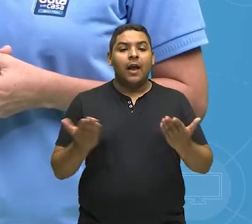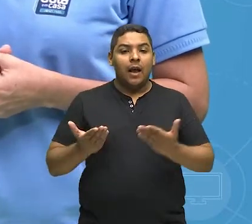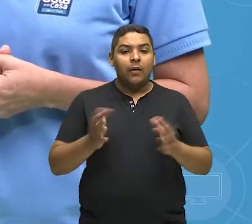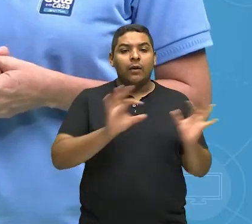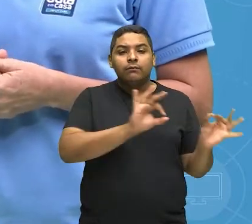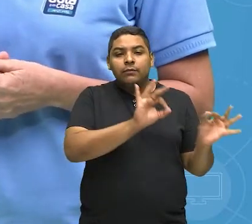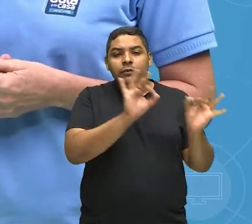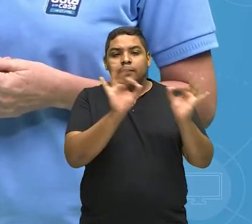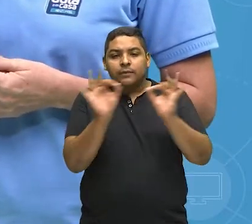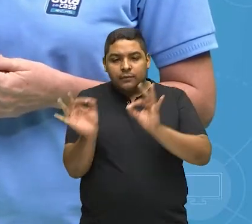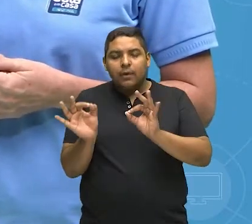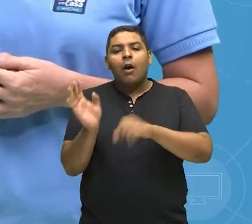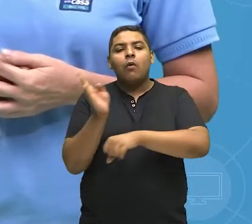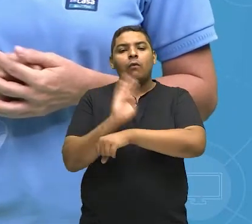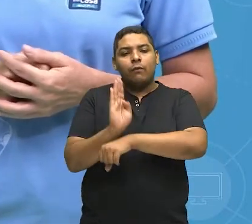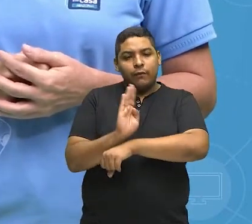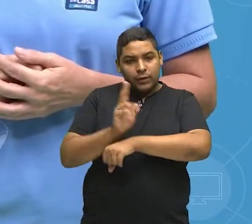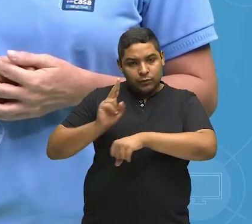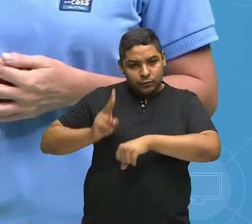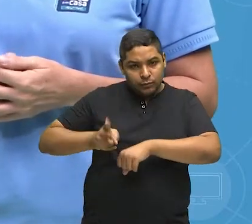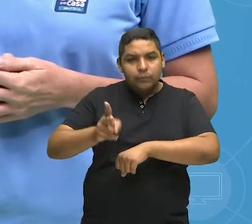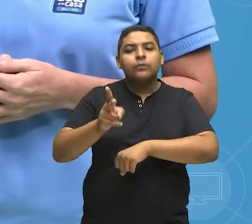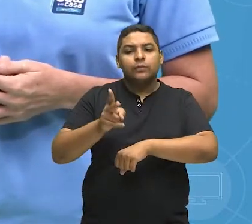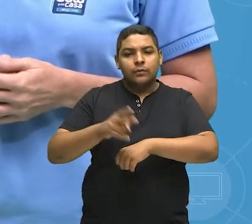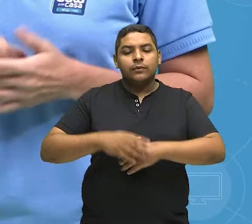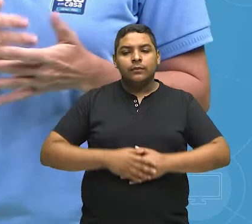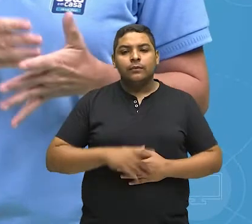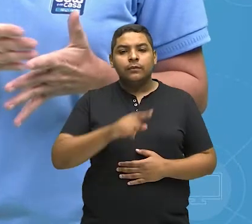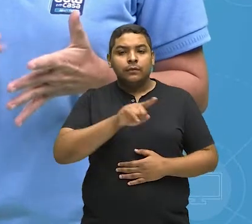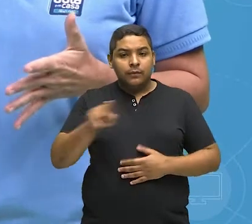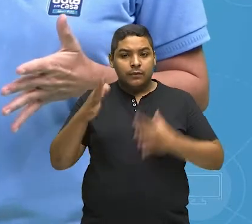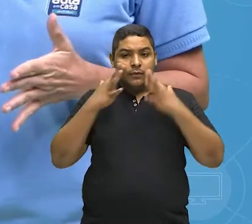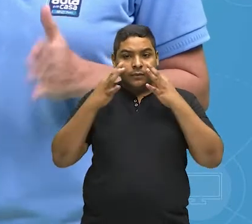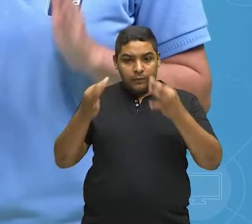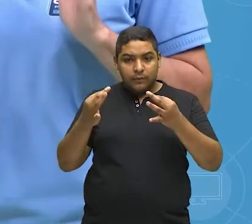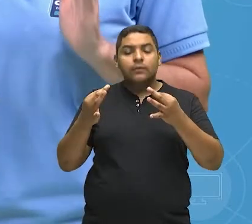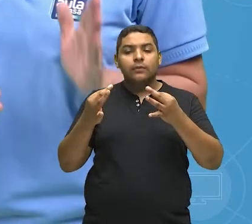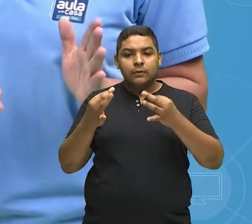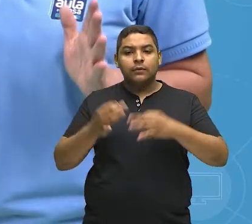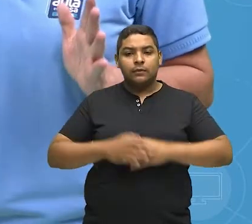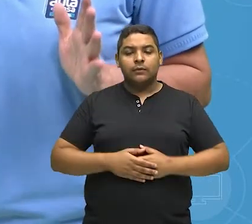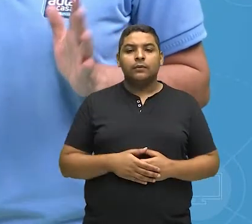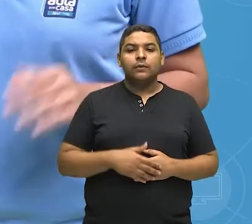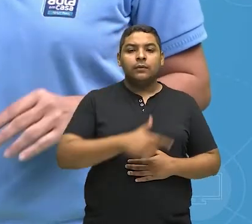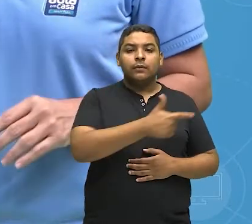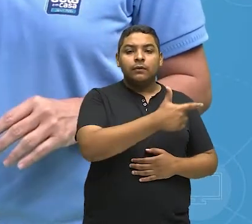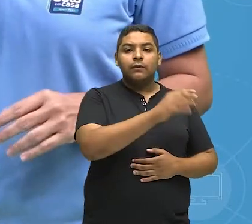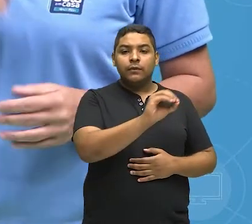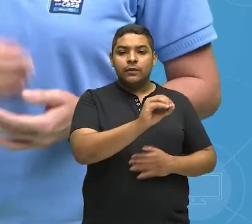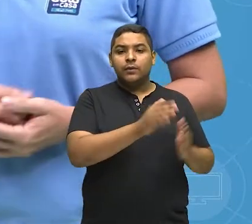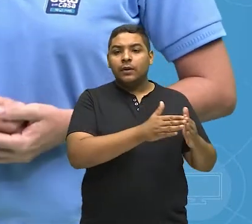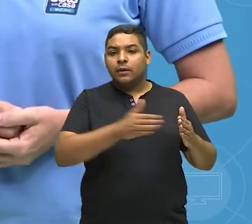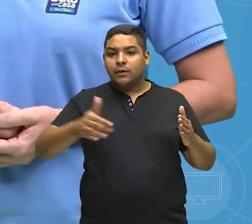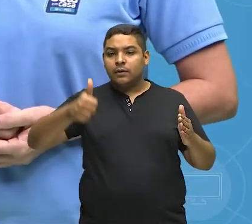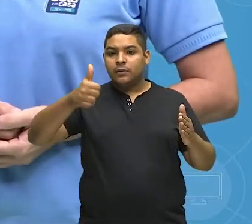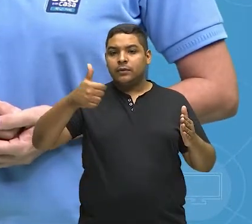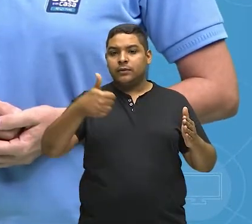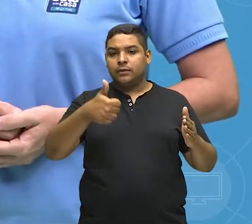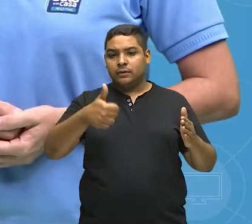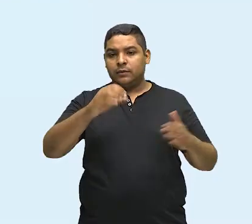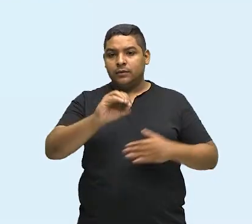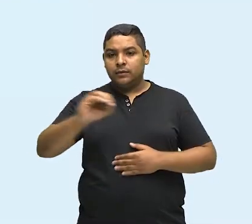também mais um vídeo, ok? Que vocês vão dar uma olhadinha na sequência dos números de 20 a 100. Fiquem atentos.